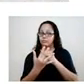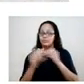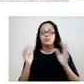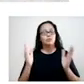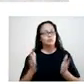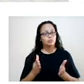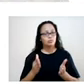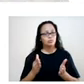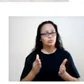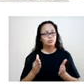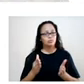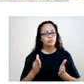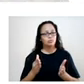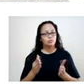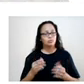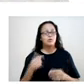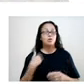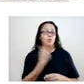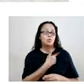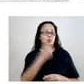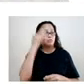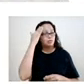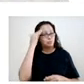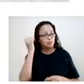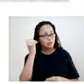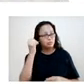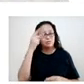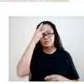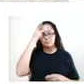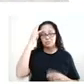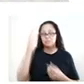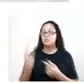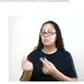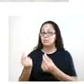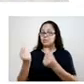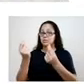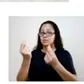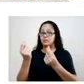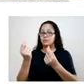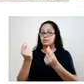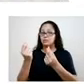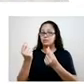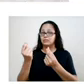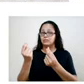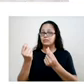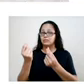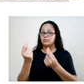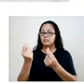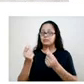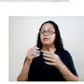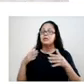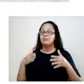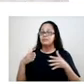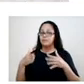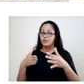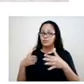dia também, né, pessoal? A gente sabe que as pessoas que têm melhores condições sociais acabam tendo